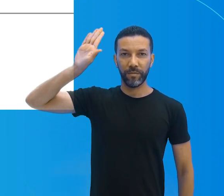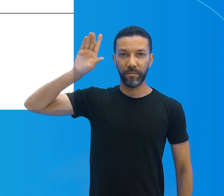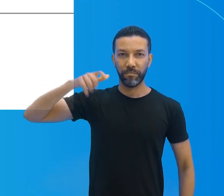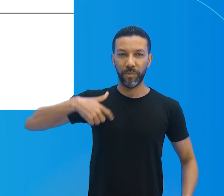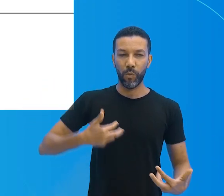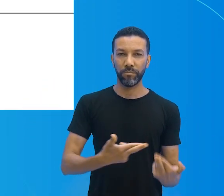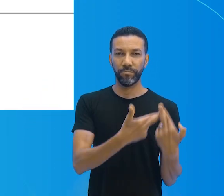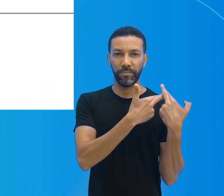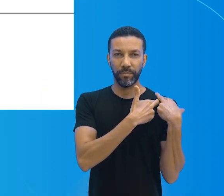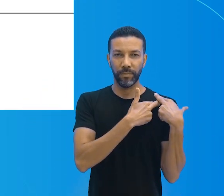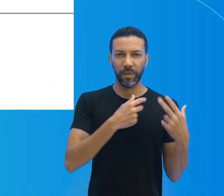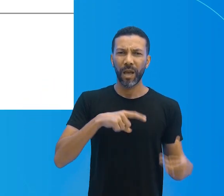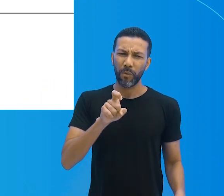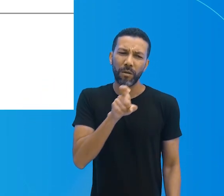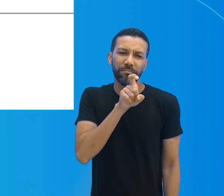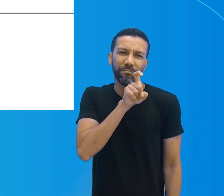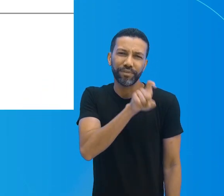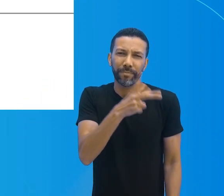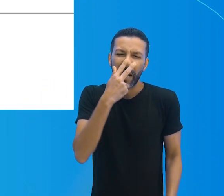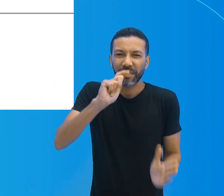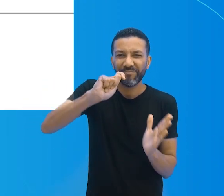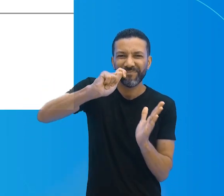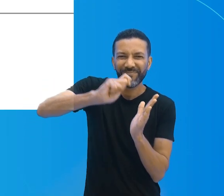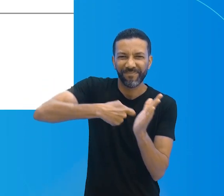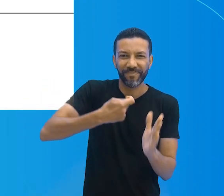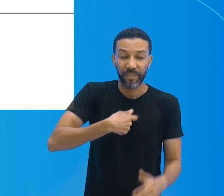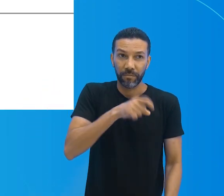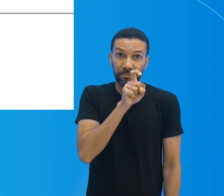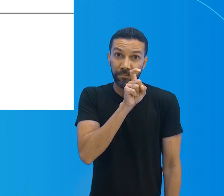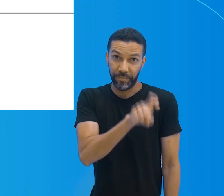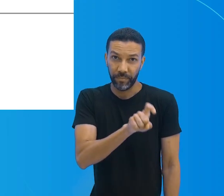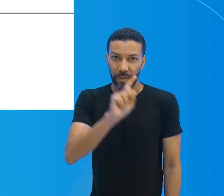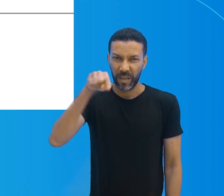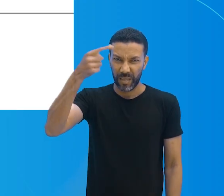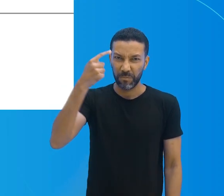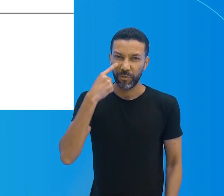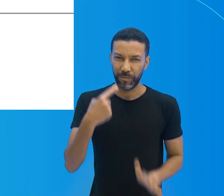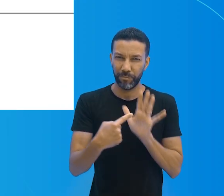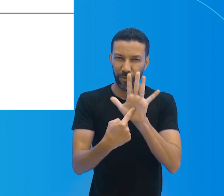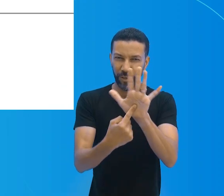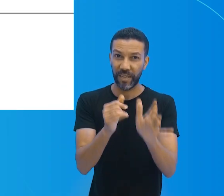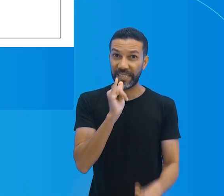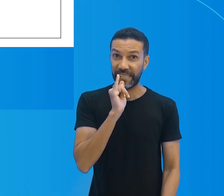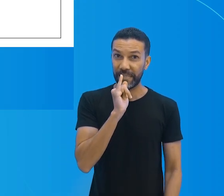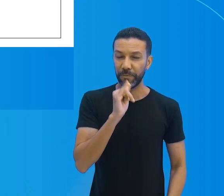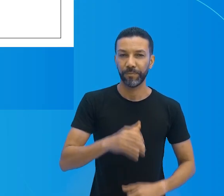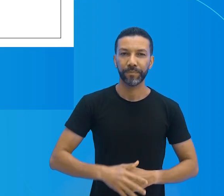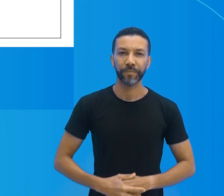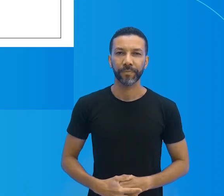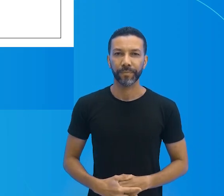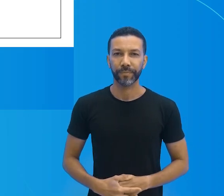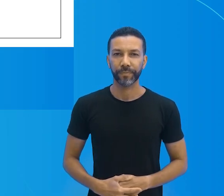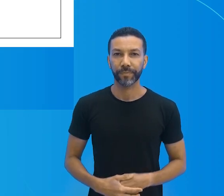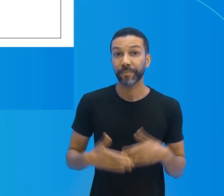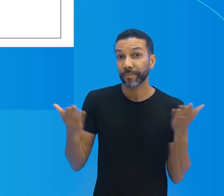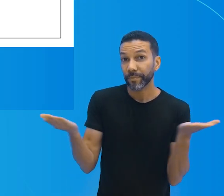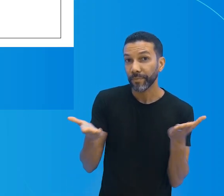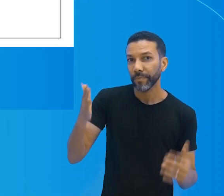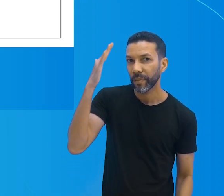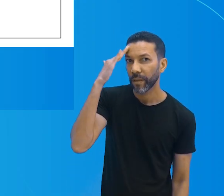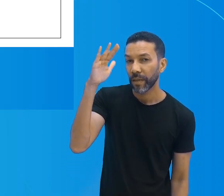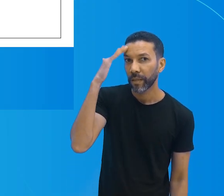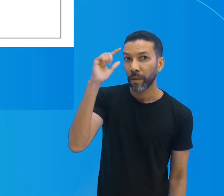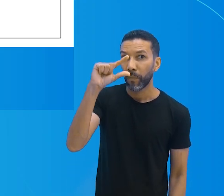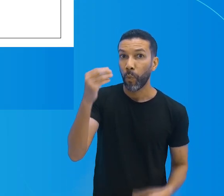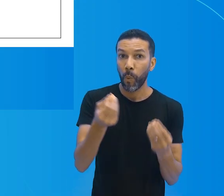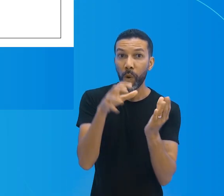ser assinado. Assinado no sistema com um tique, nós vamos olhar isso logo mais. Vamos agora entender um pouquinho